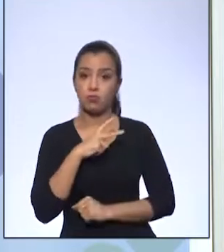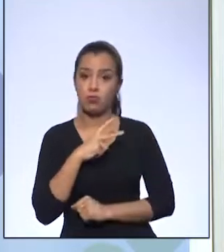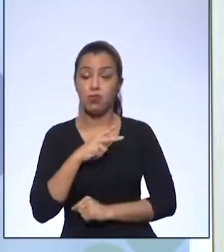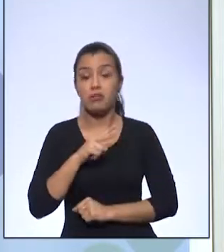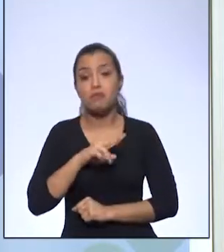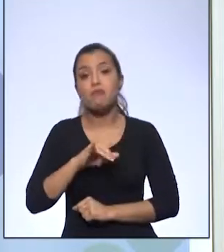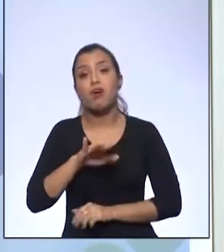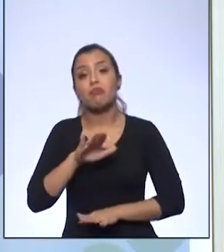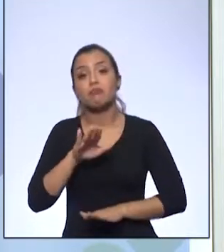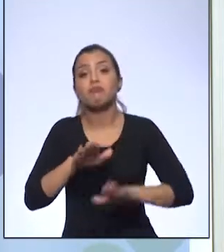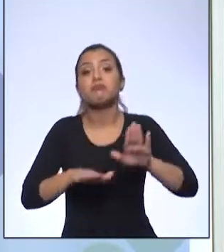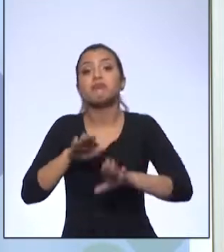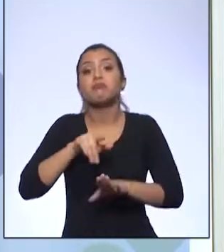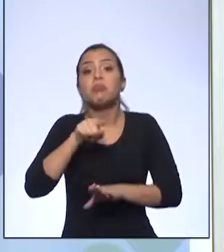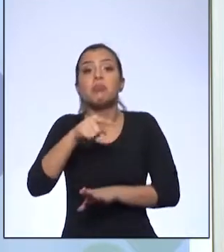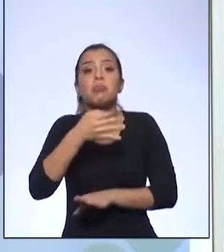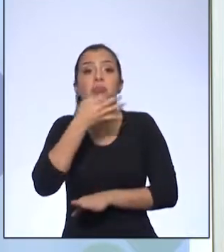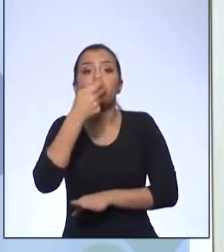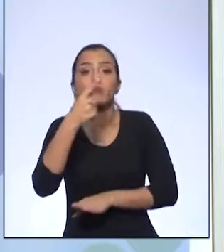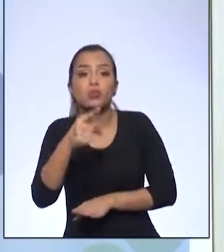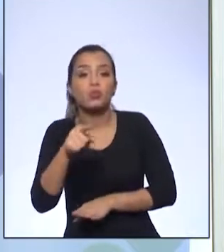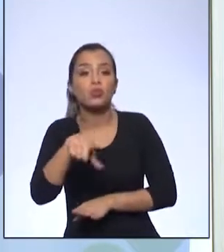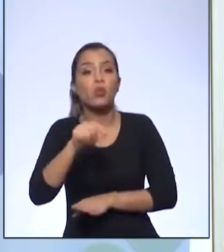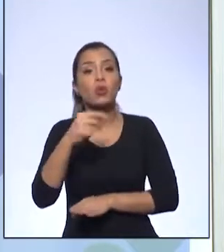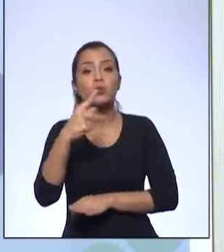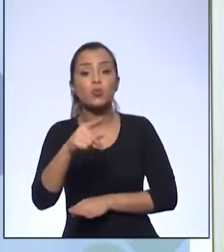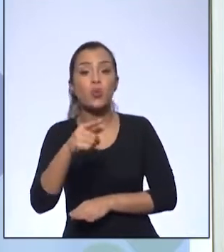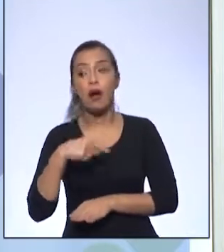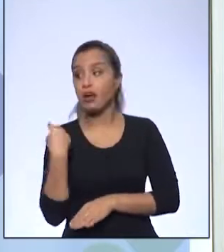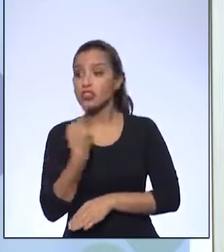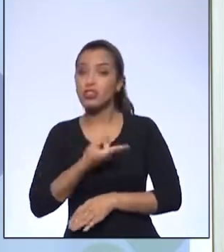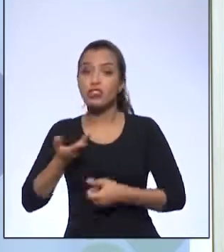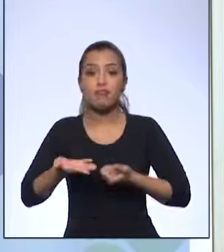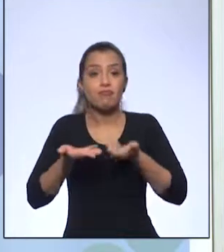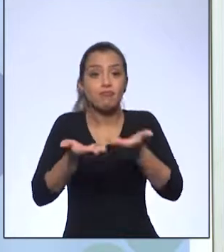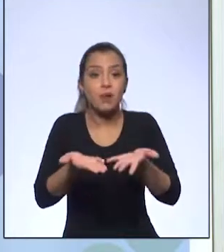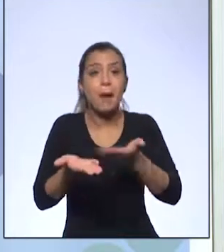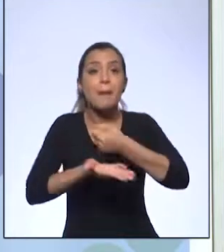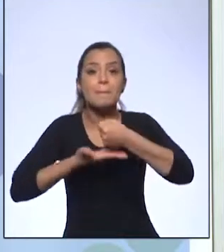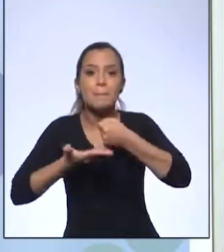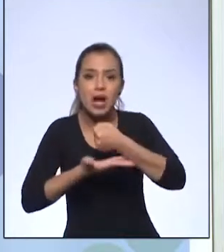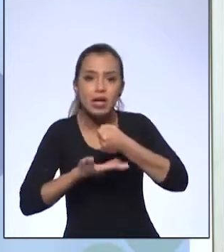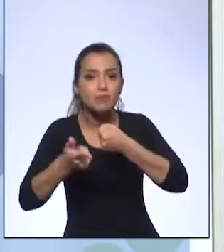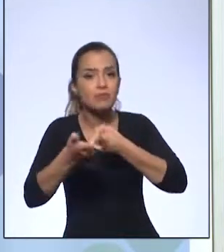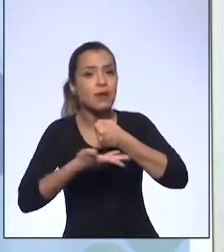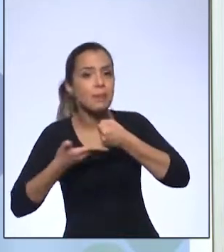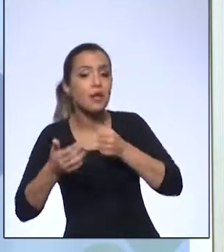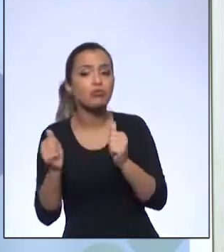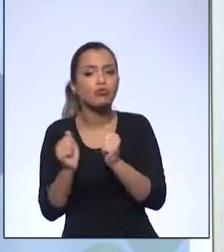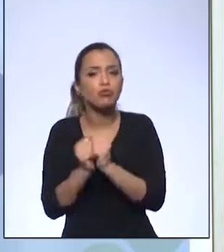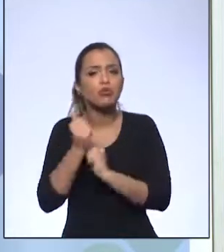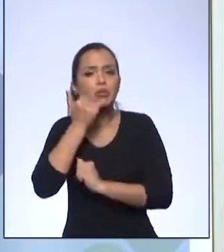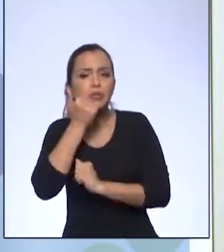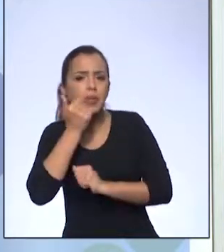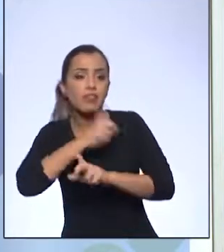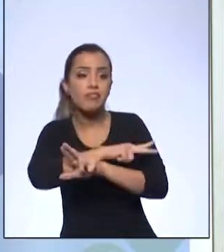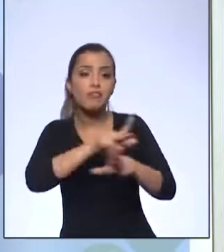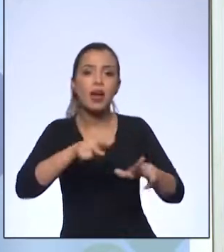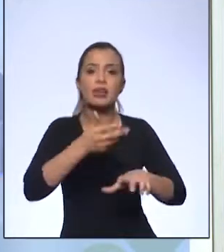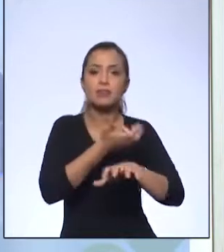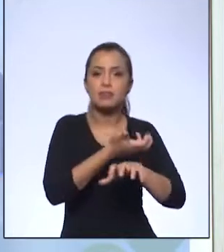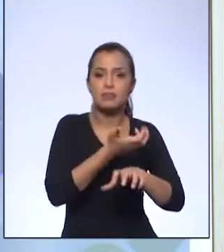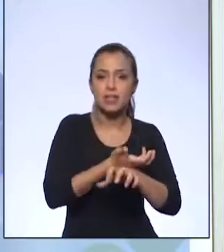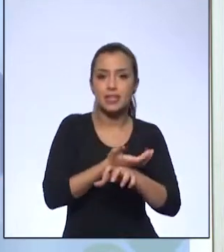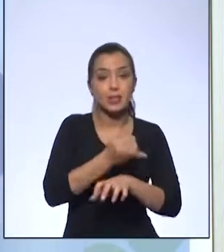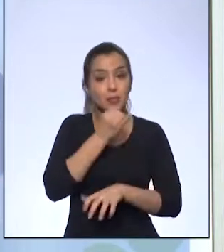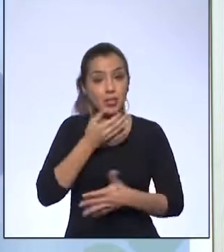muito de vocês também. A gente dá uma base e essa base vai ser trabalhada também junto com ciências, junto com outras disciplinas. Então hoje mesmo você vai ver que